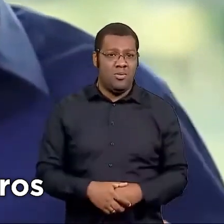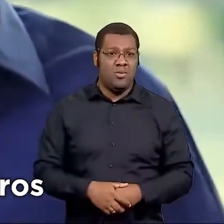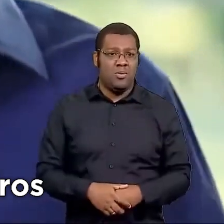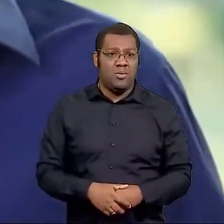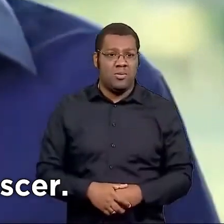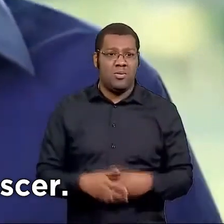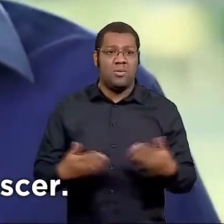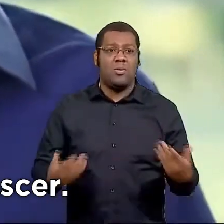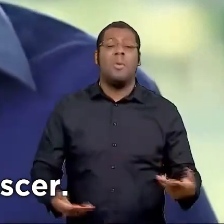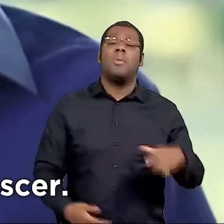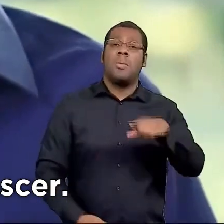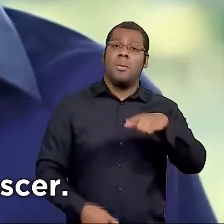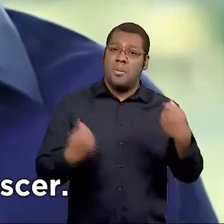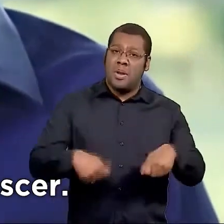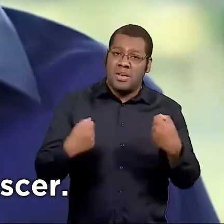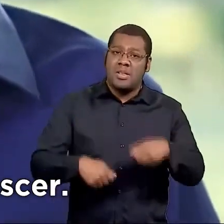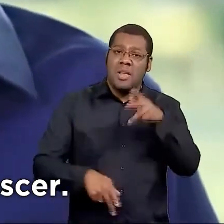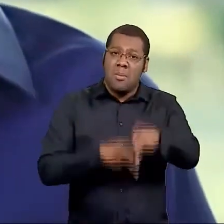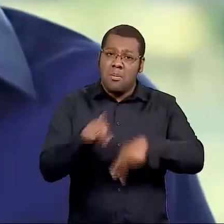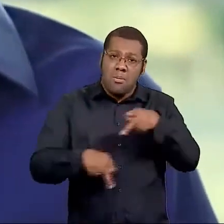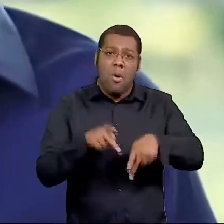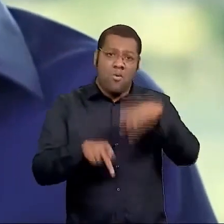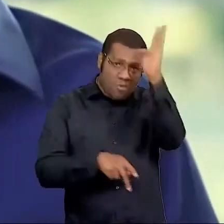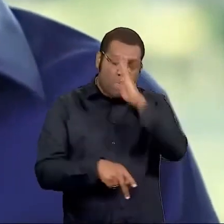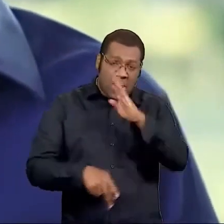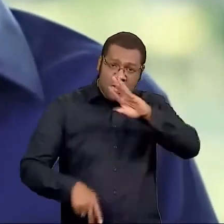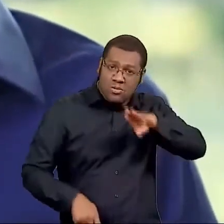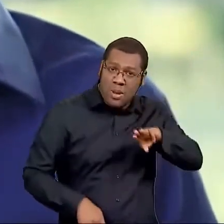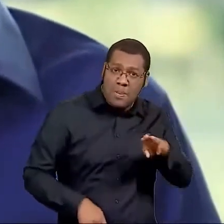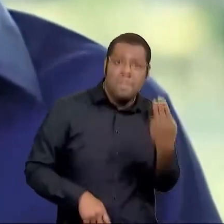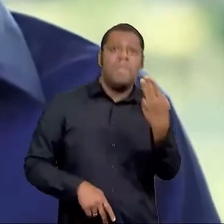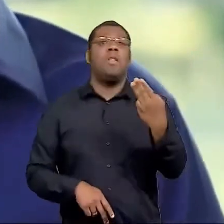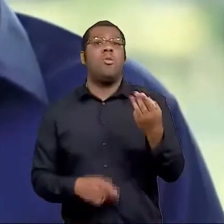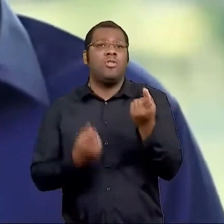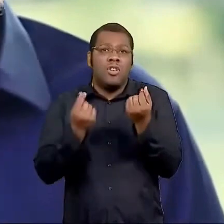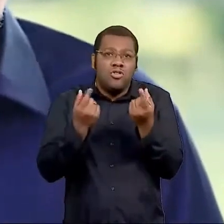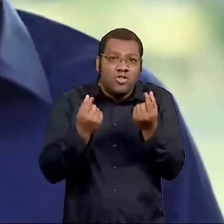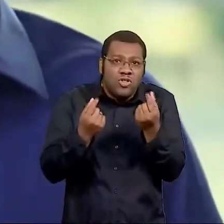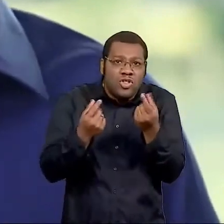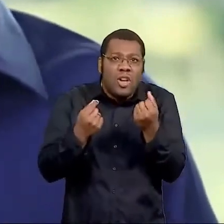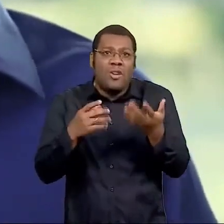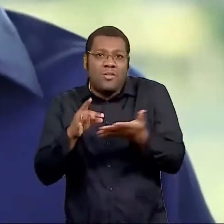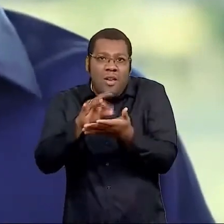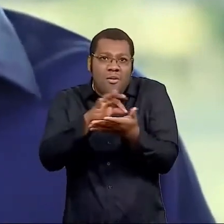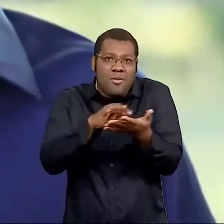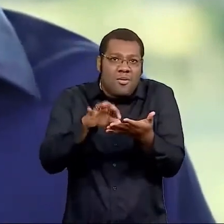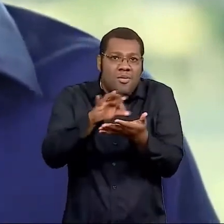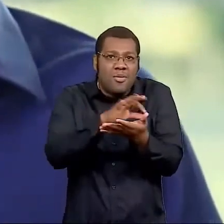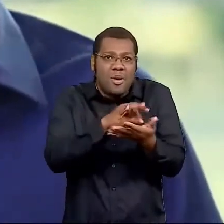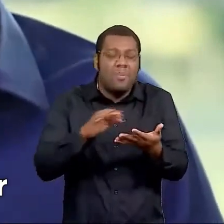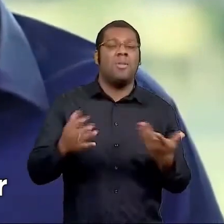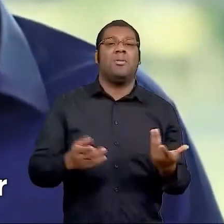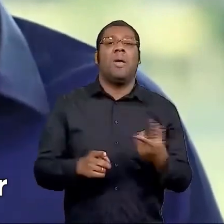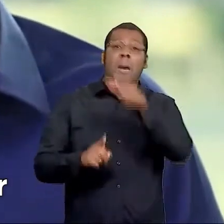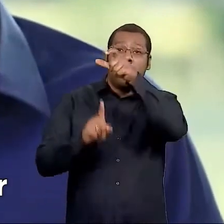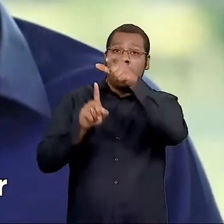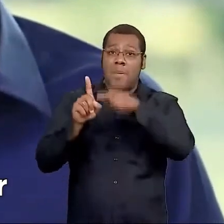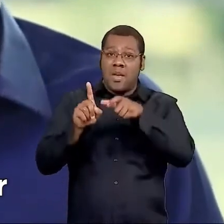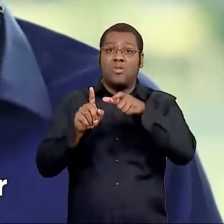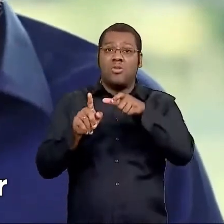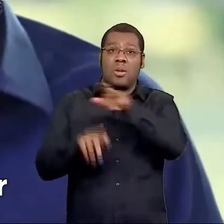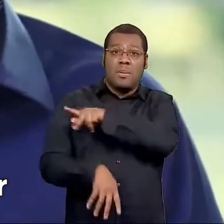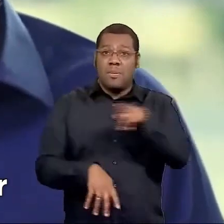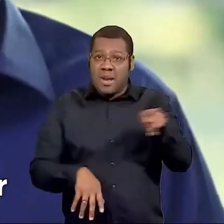milhões de brasileiros para que a economia possa crescer é isso que cidadão do Banco Central tem que entender o dinheiro